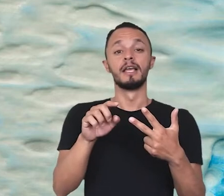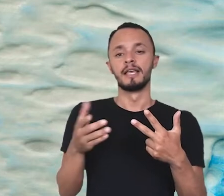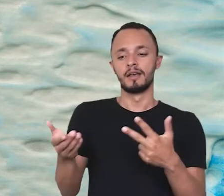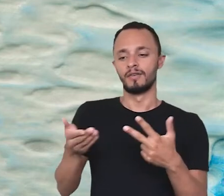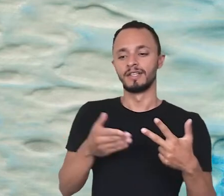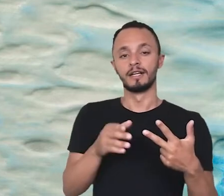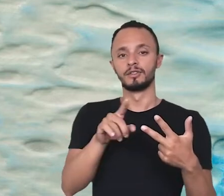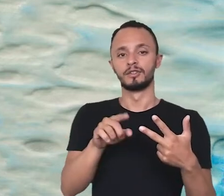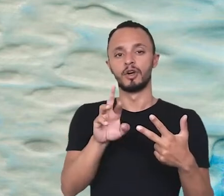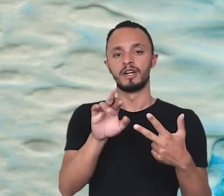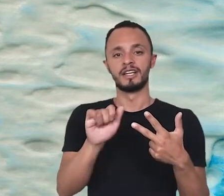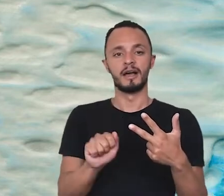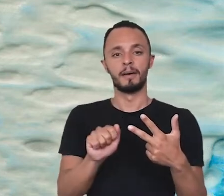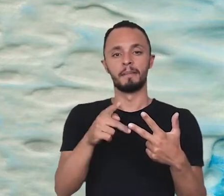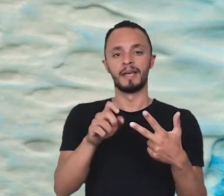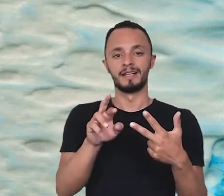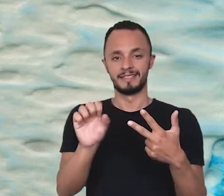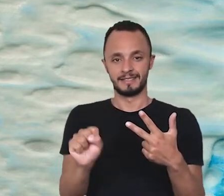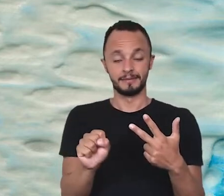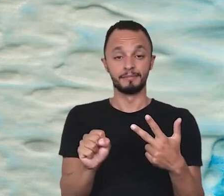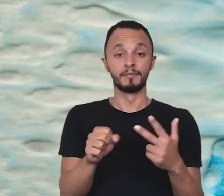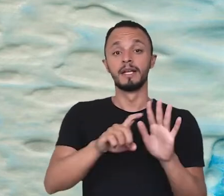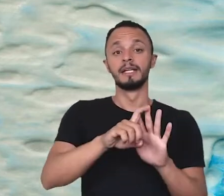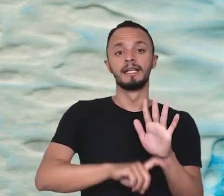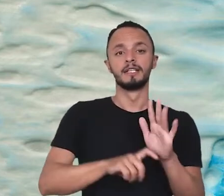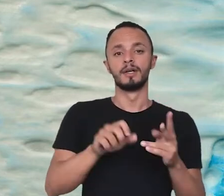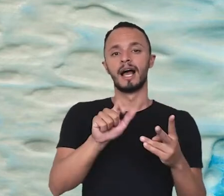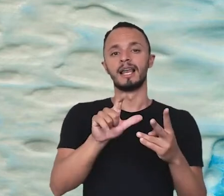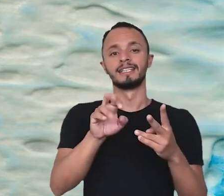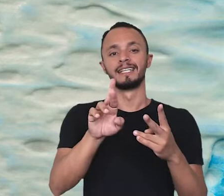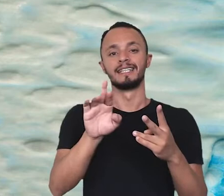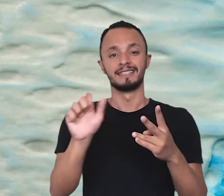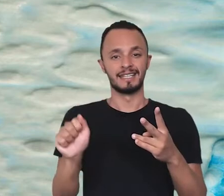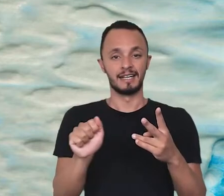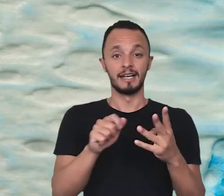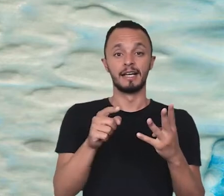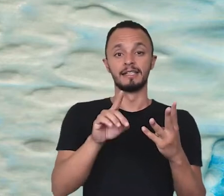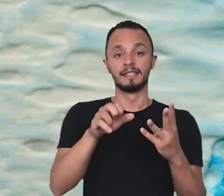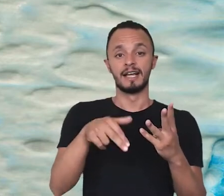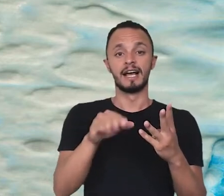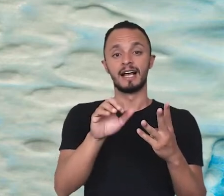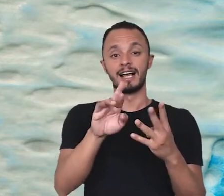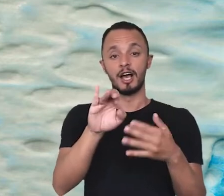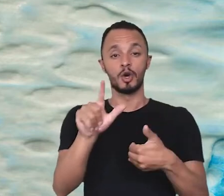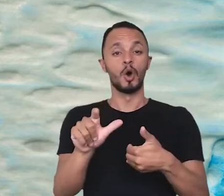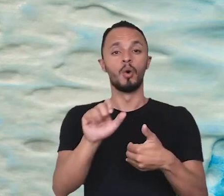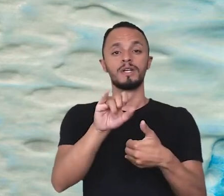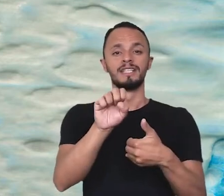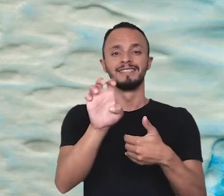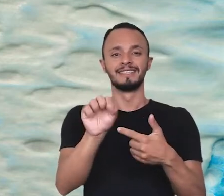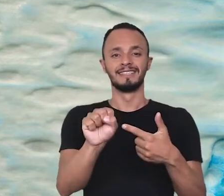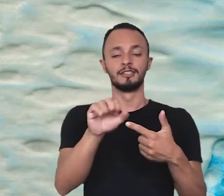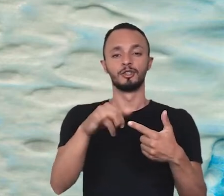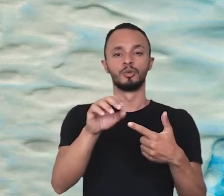e atriz convidada Zora Pérez. Texto original de Alessandra Ribeiro, Carol Flauzino, Dan Lopes, Isis